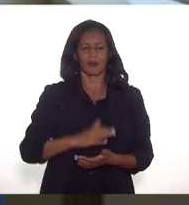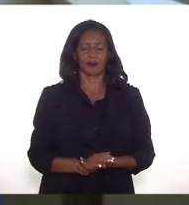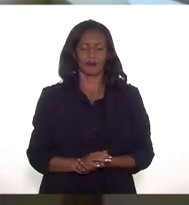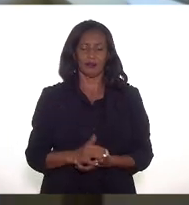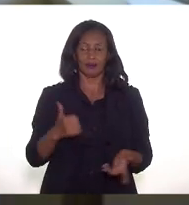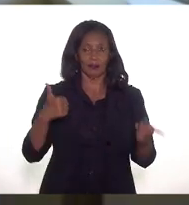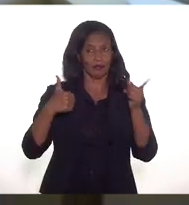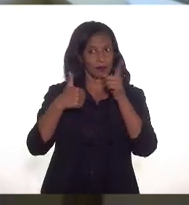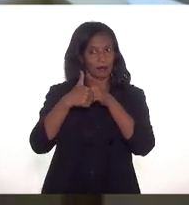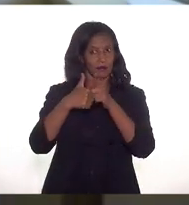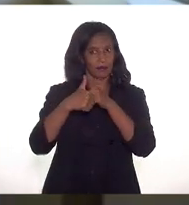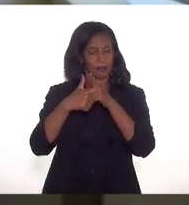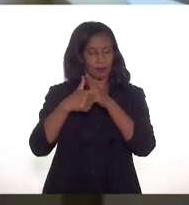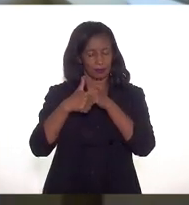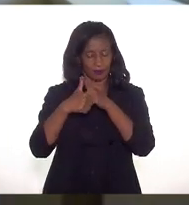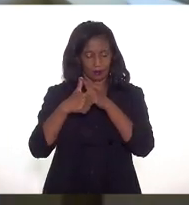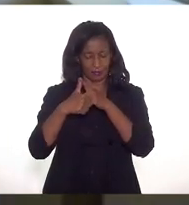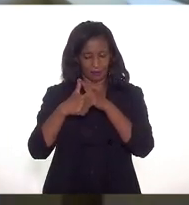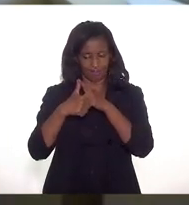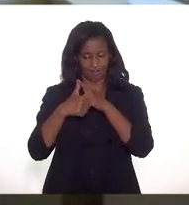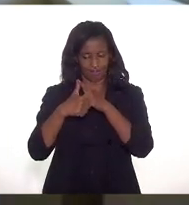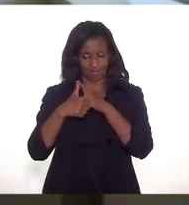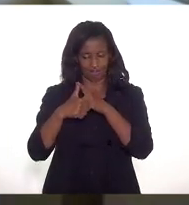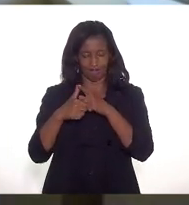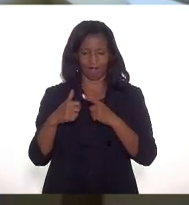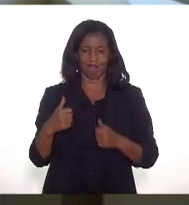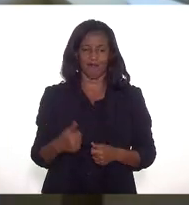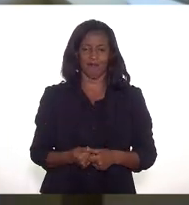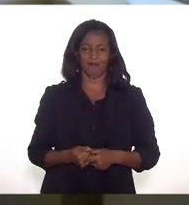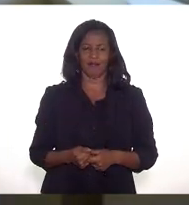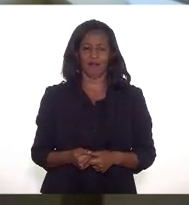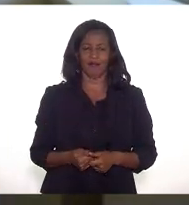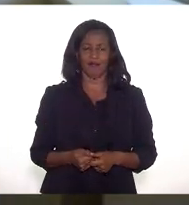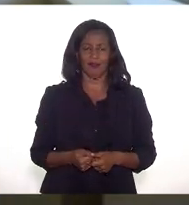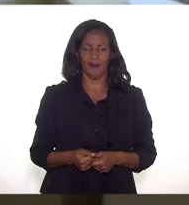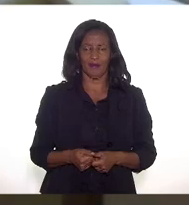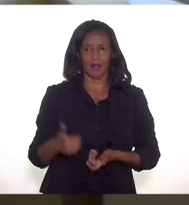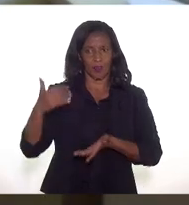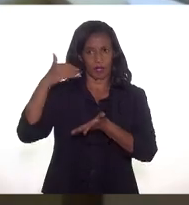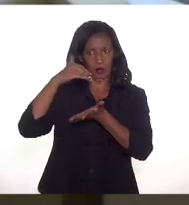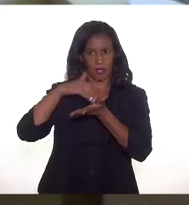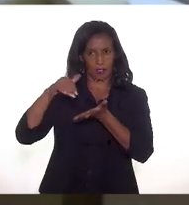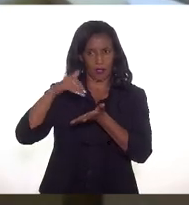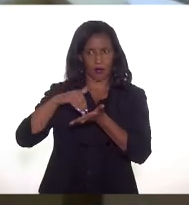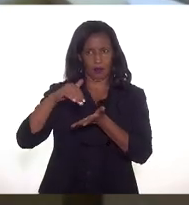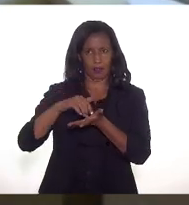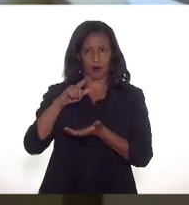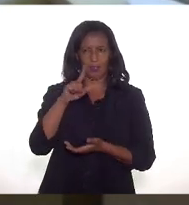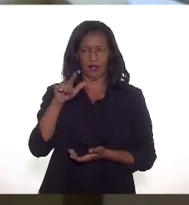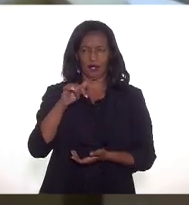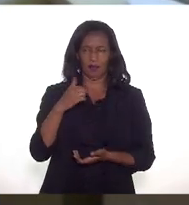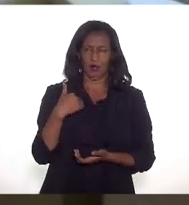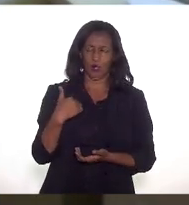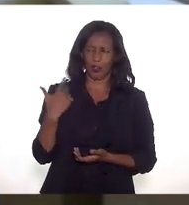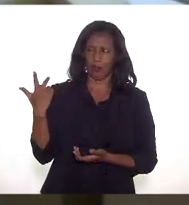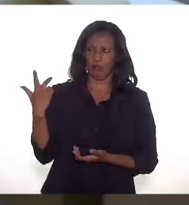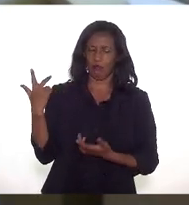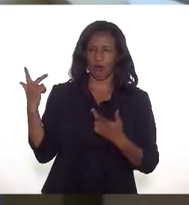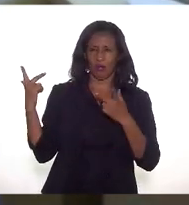Primeiro, fazer coro aqui, ó, secretário Zamit, a deputada Marta